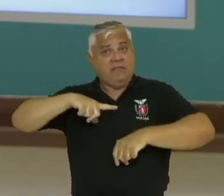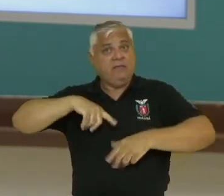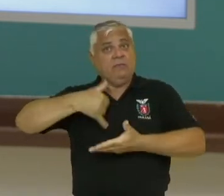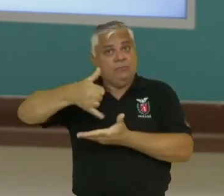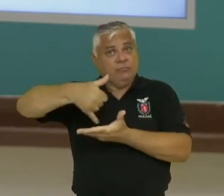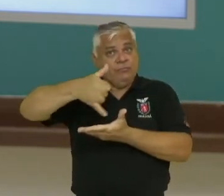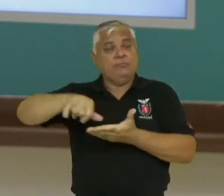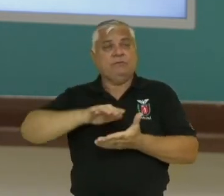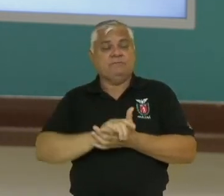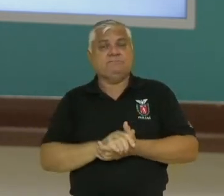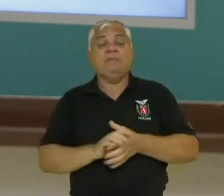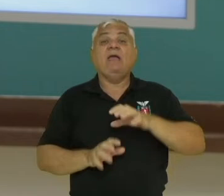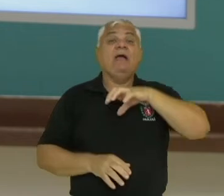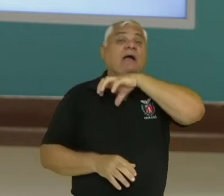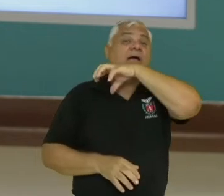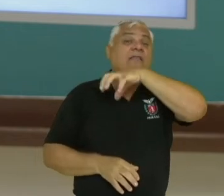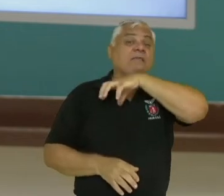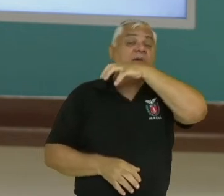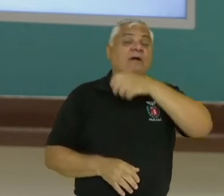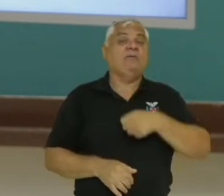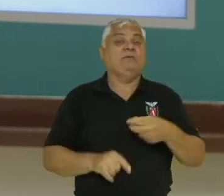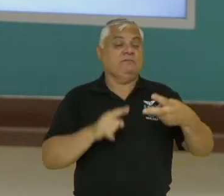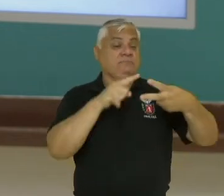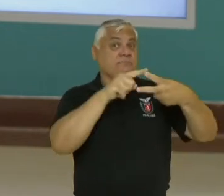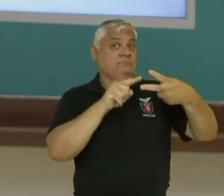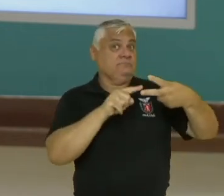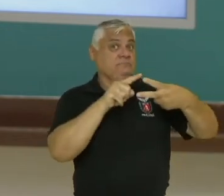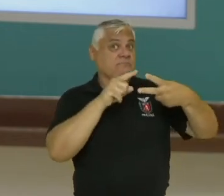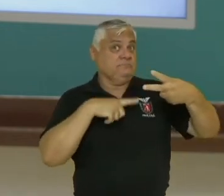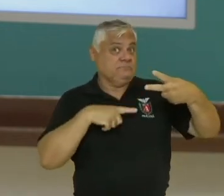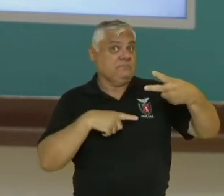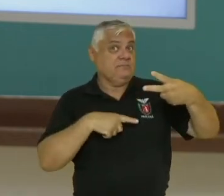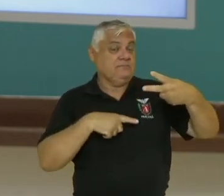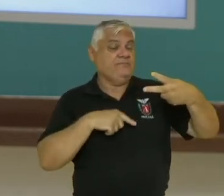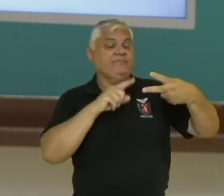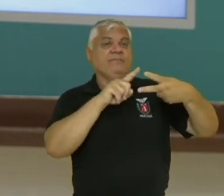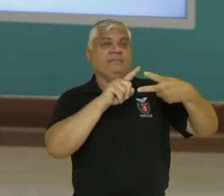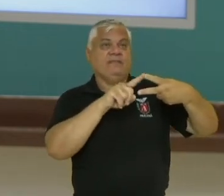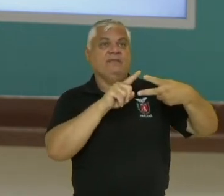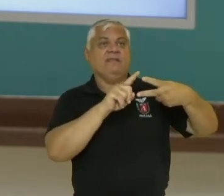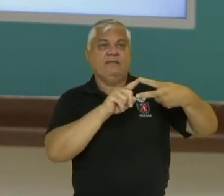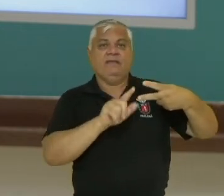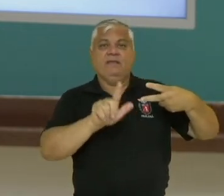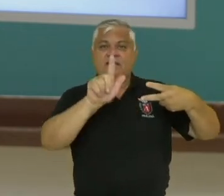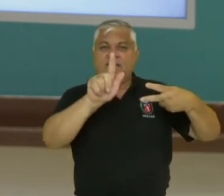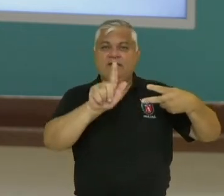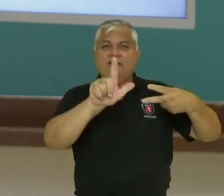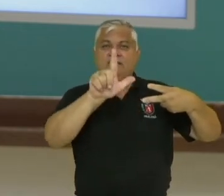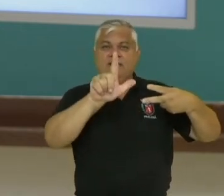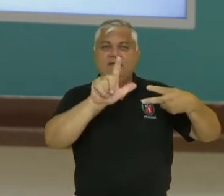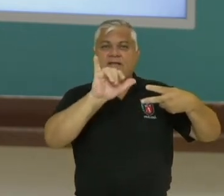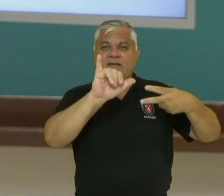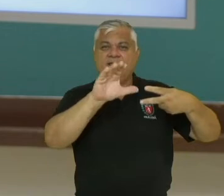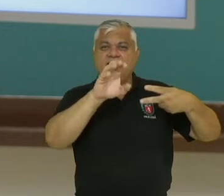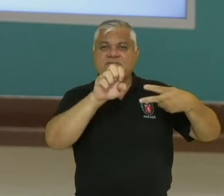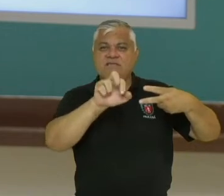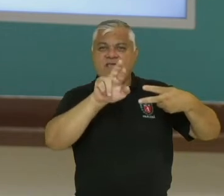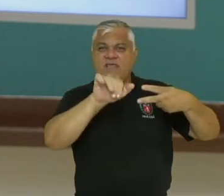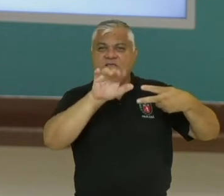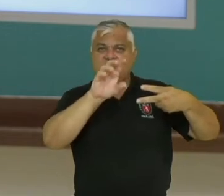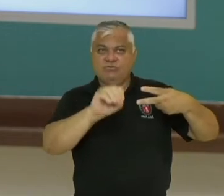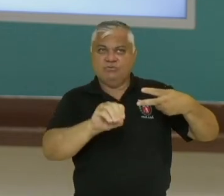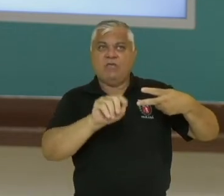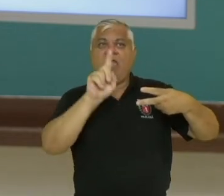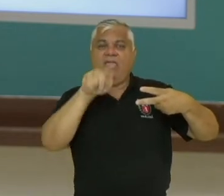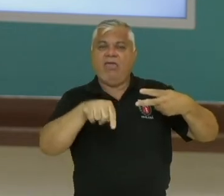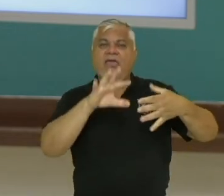de origem animal, eu tenho 2 tipos de lipídios. Os glicerídeos. Quais são esses